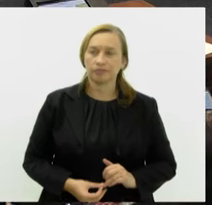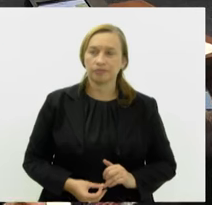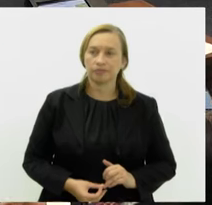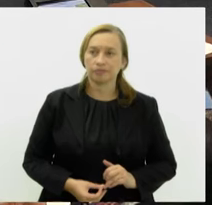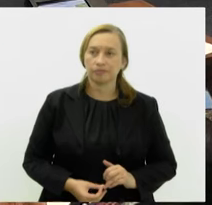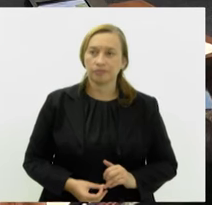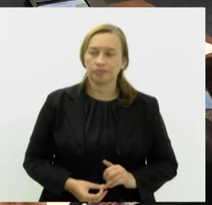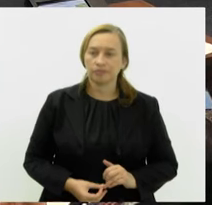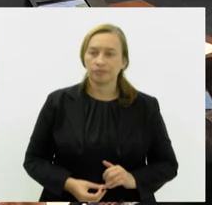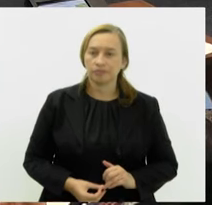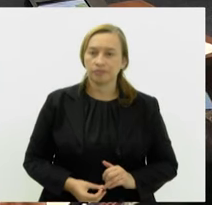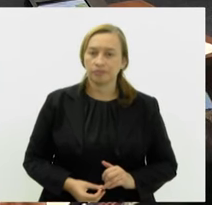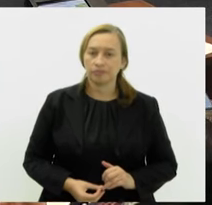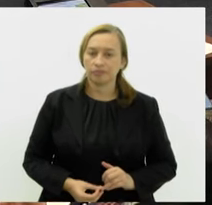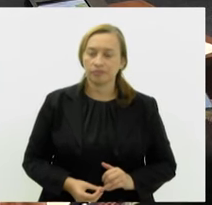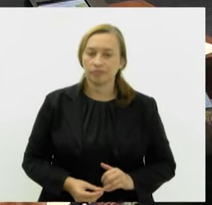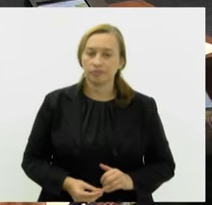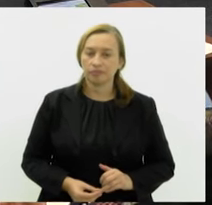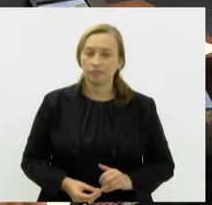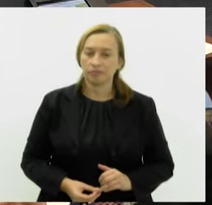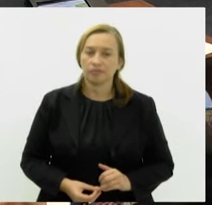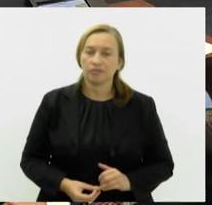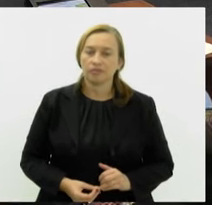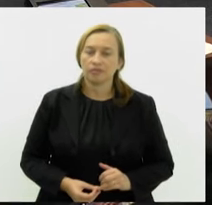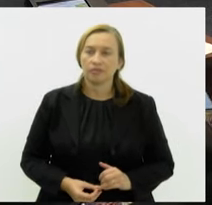Senhora presidenta, em primeiro lugar,